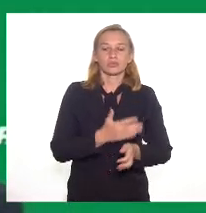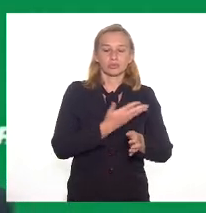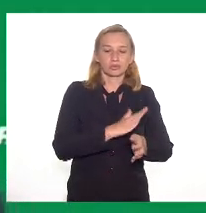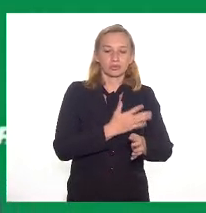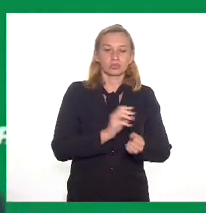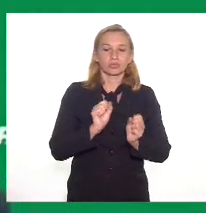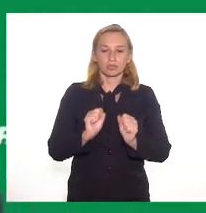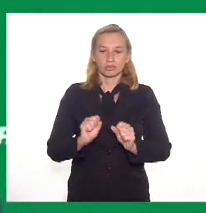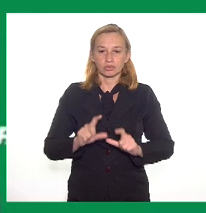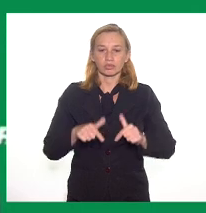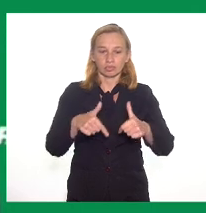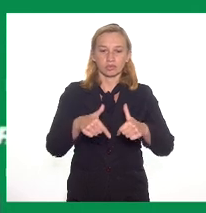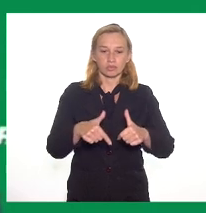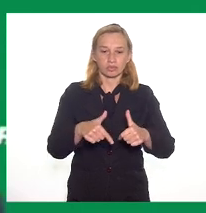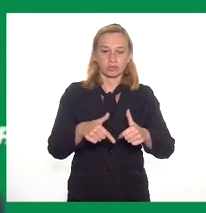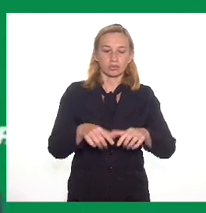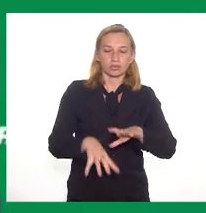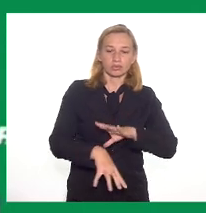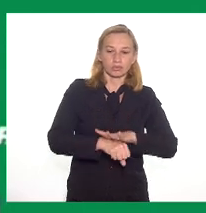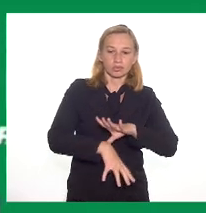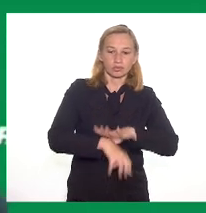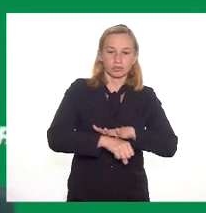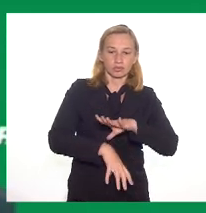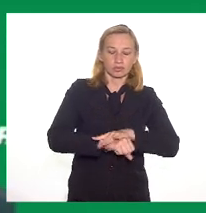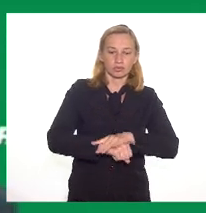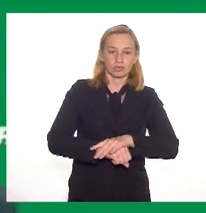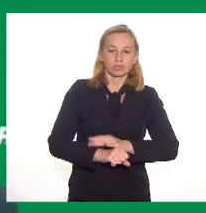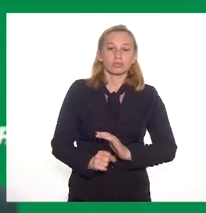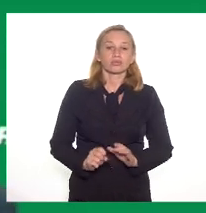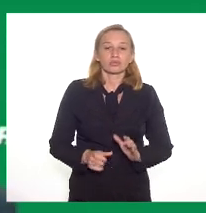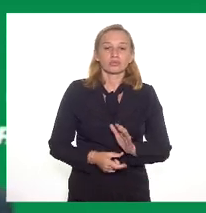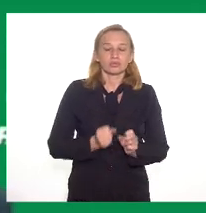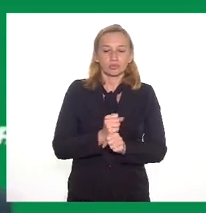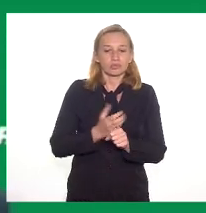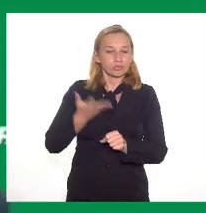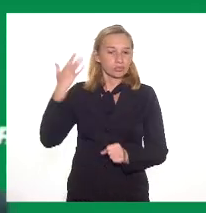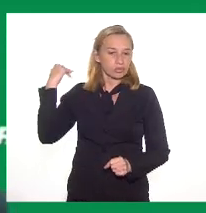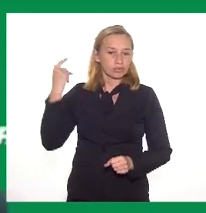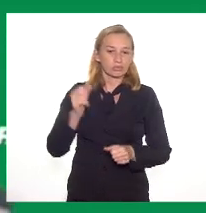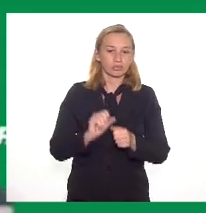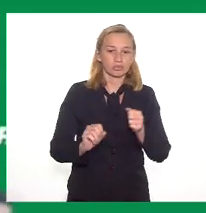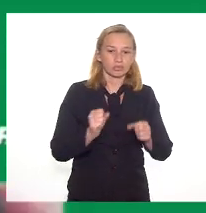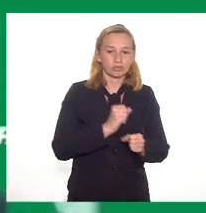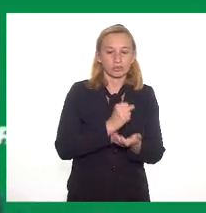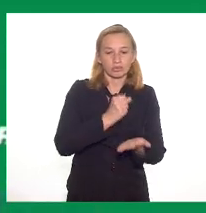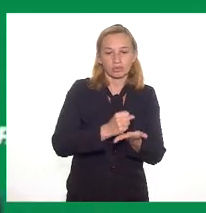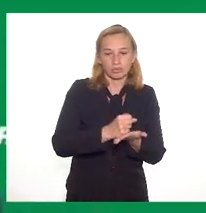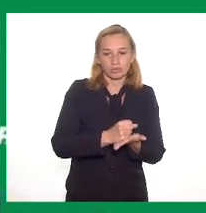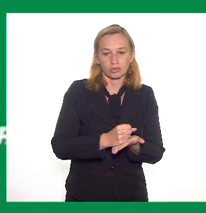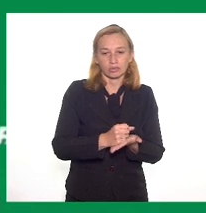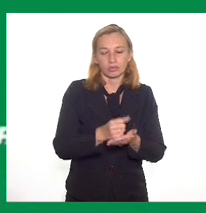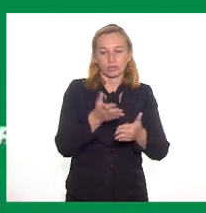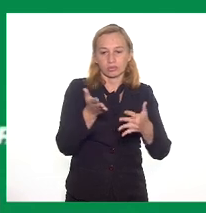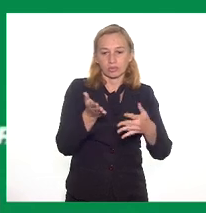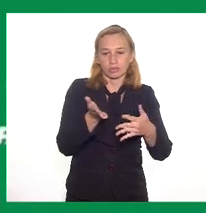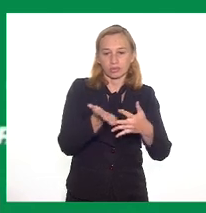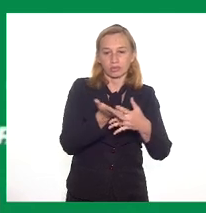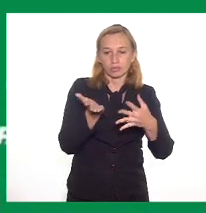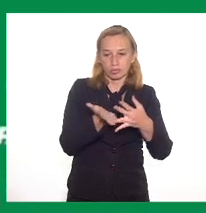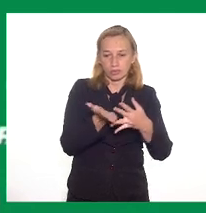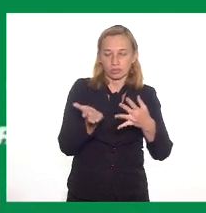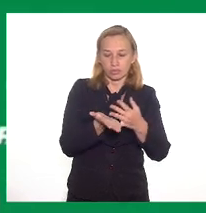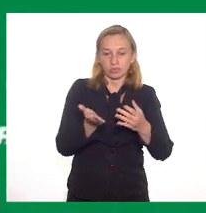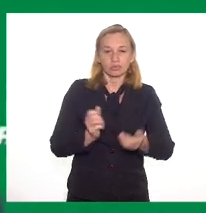faz funcionar a exploração offshore. No ano passado, a gente fazia a contratação em pedaços, né,